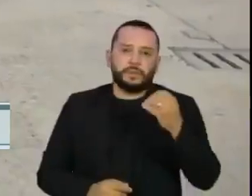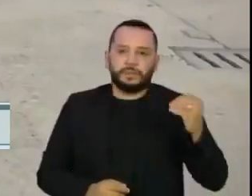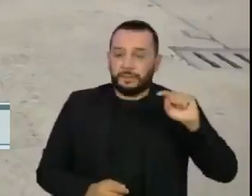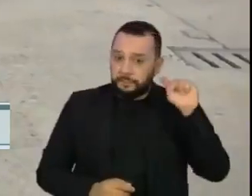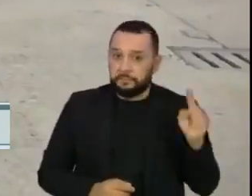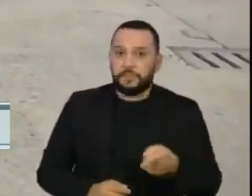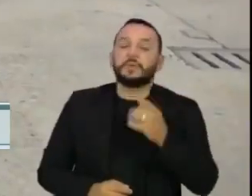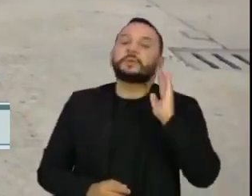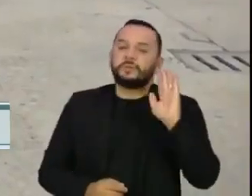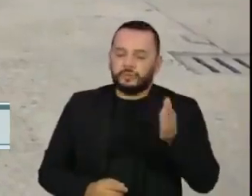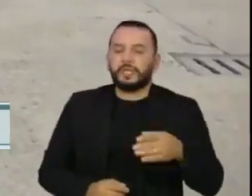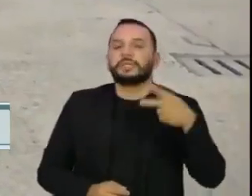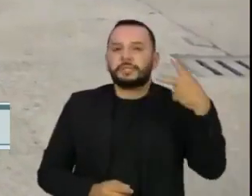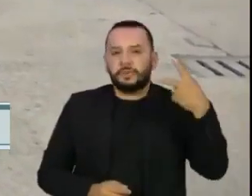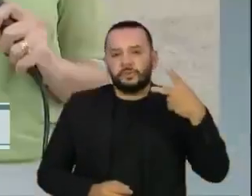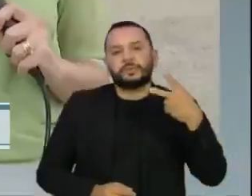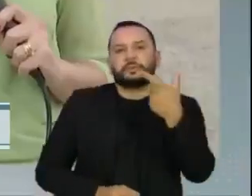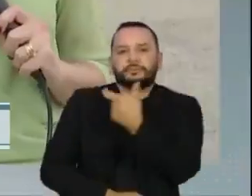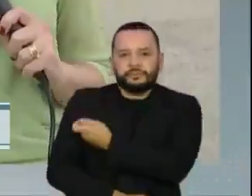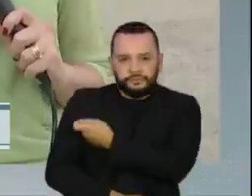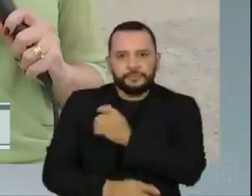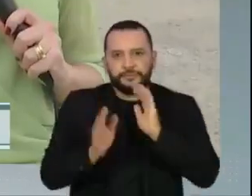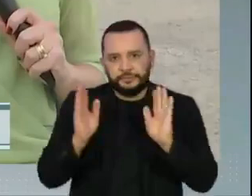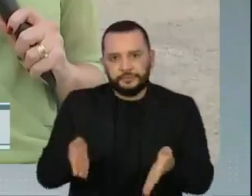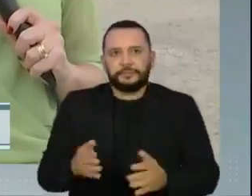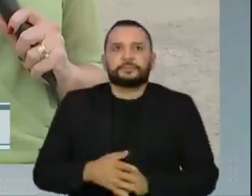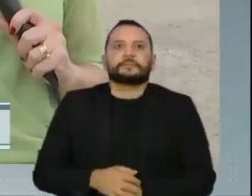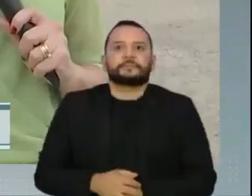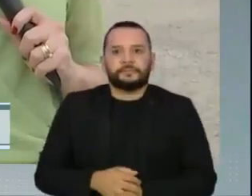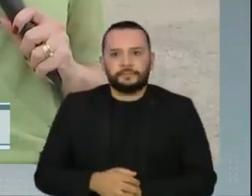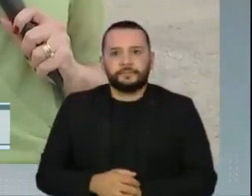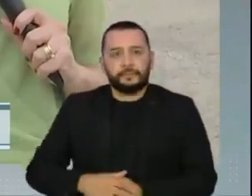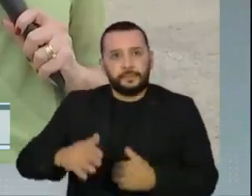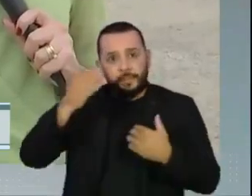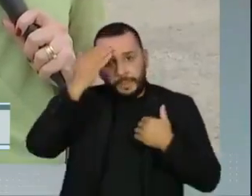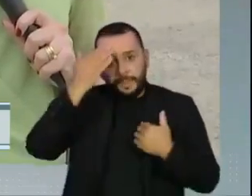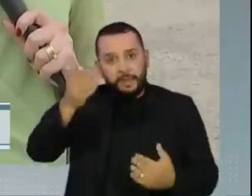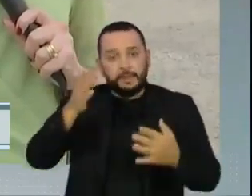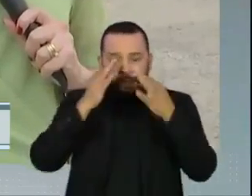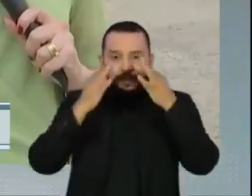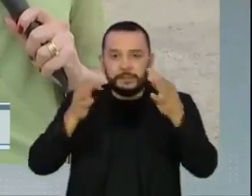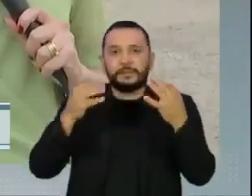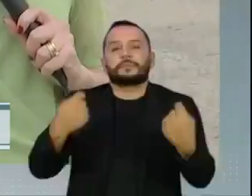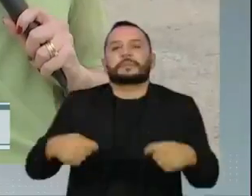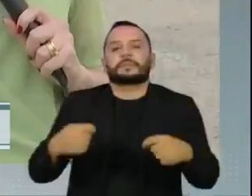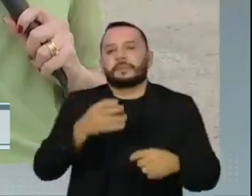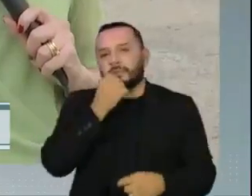também tomaram a segunda dose. Joyce. Ok, obrigada, Vanessa. Preciso ficar atento, né? Boa tarde.